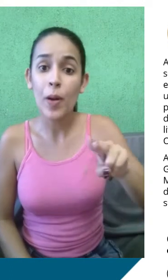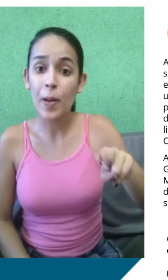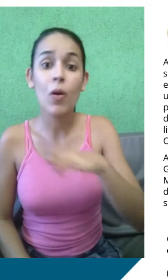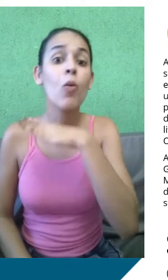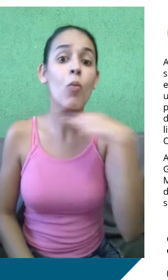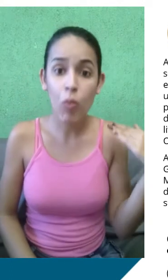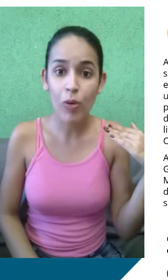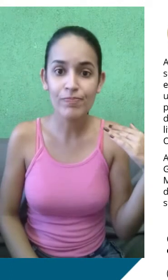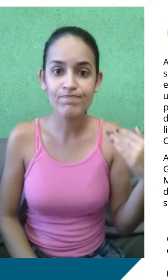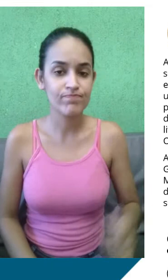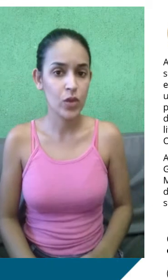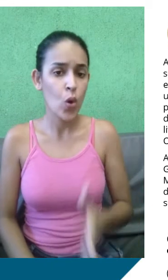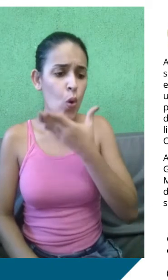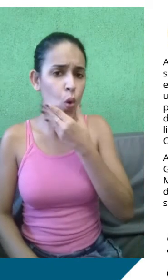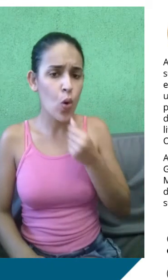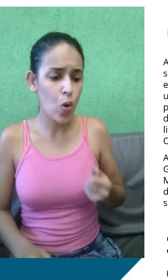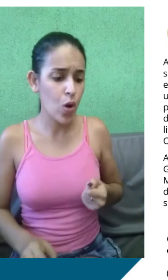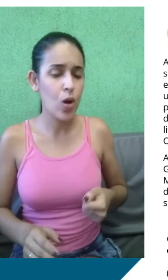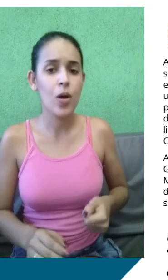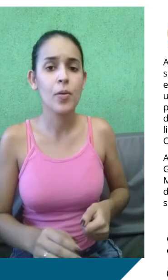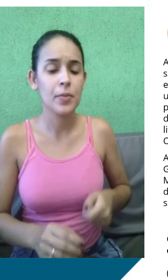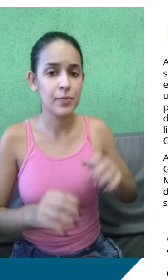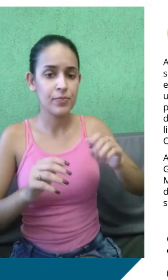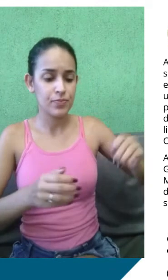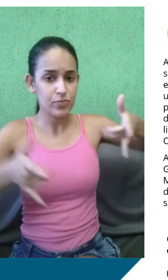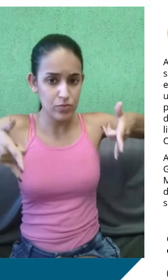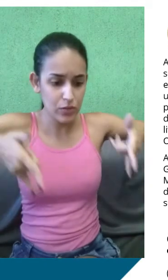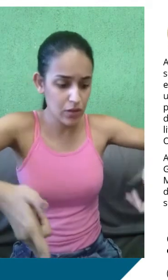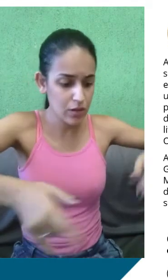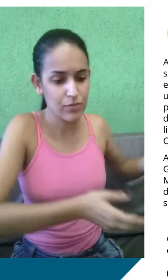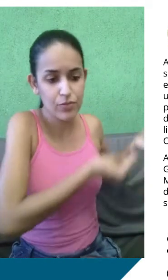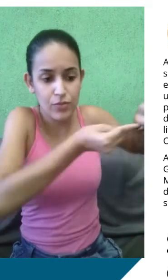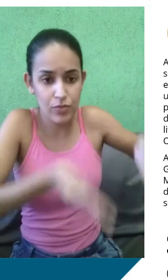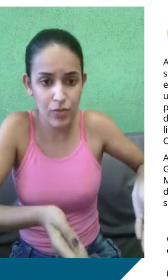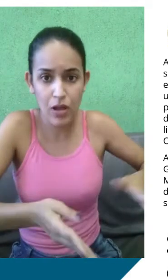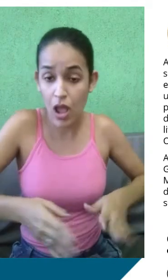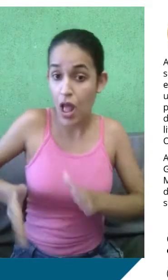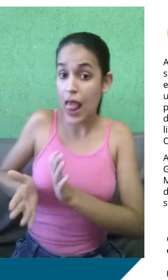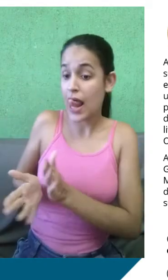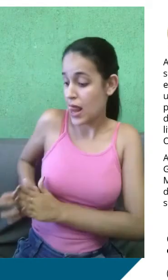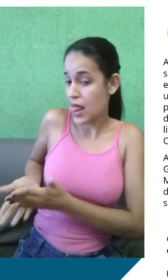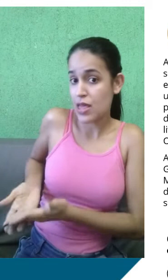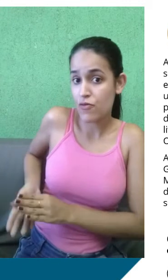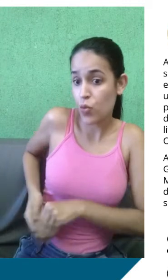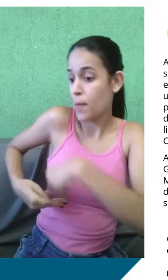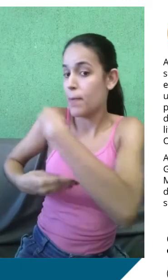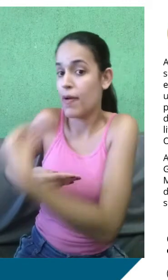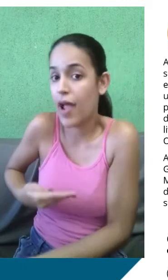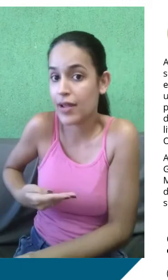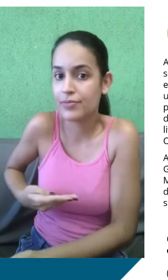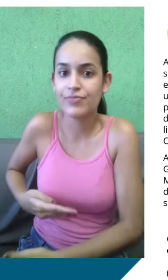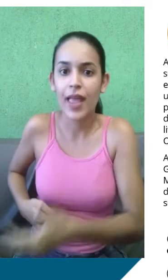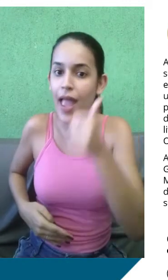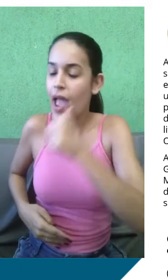no trajeto e é enterrado por um coveiro que deixa cair um livro na neve. É o primeiro de uma série